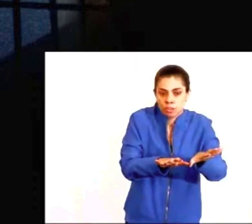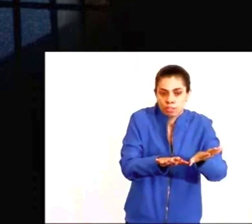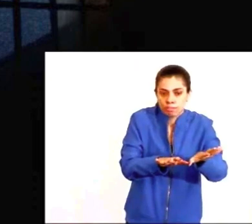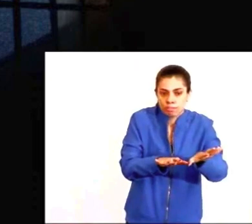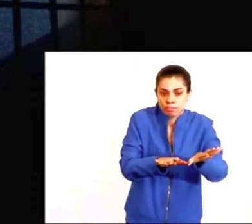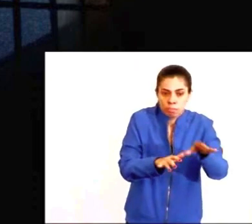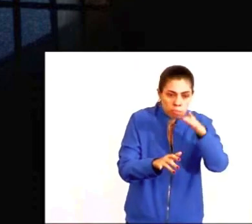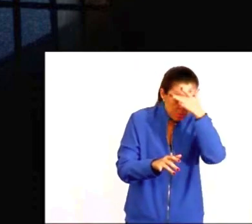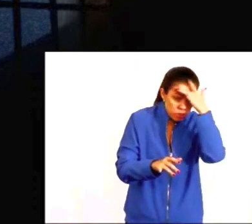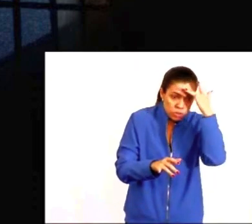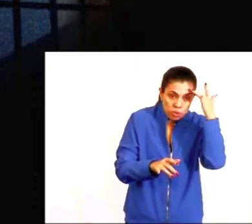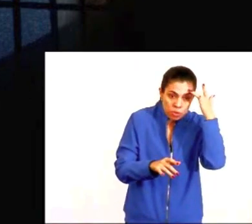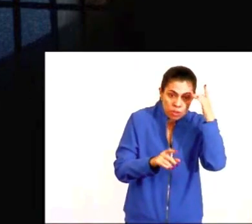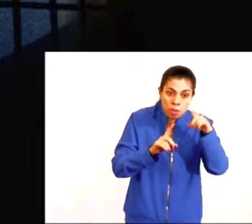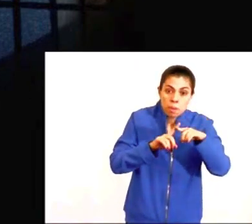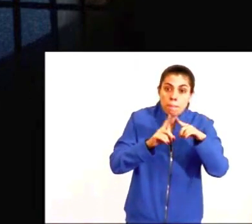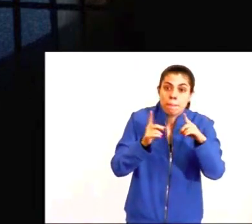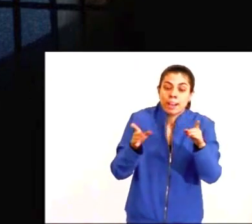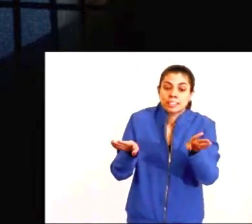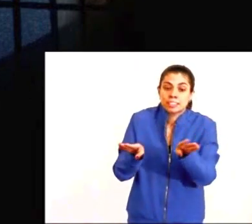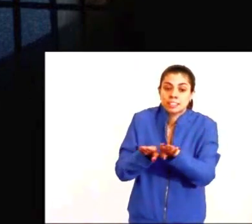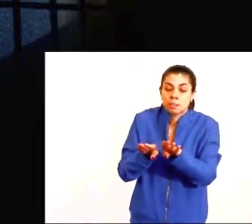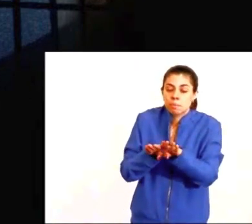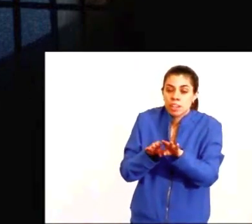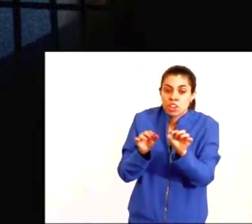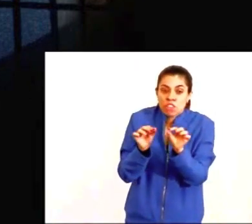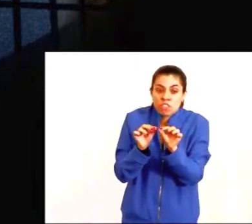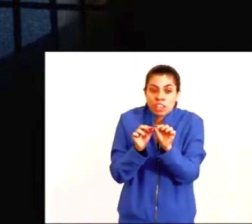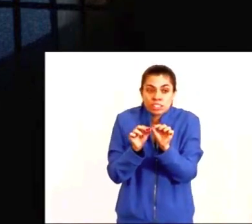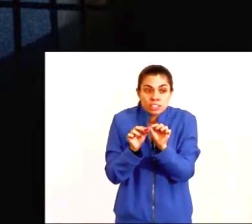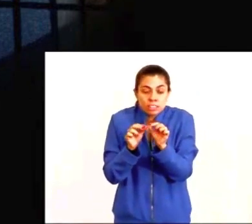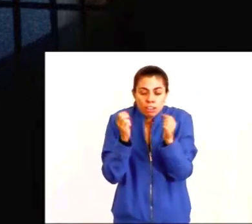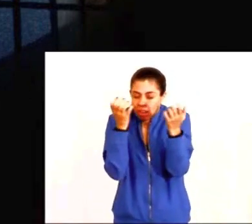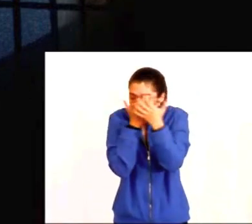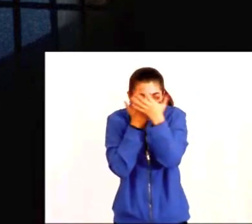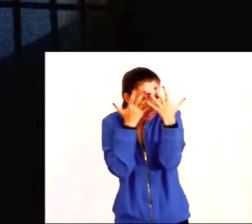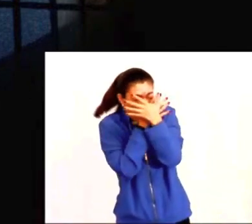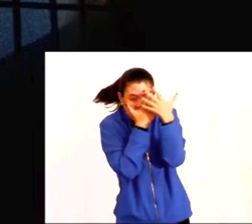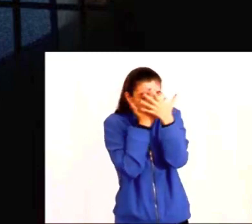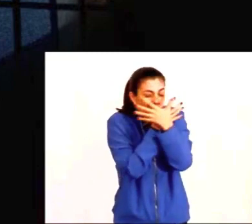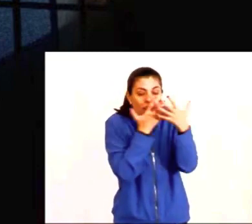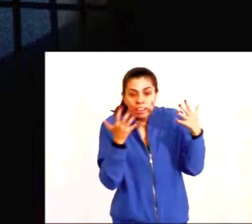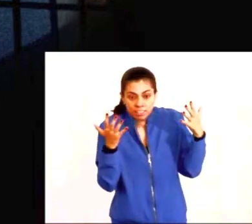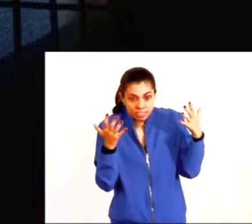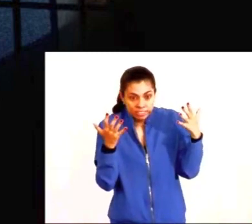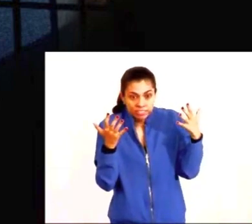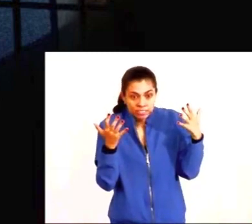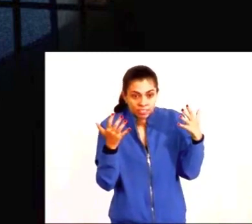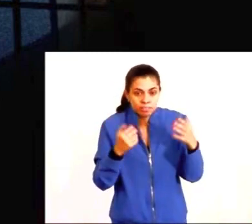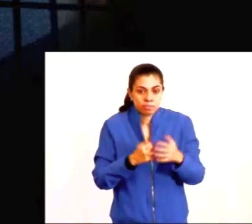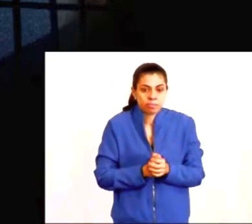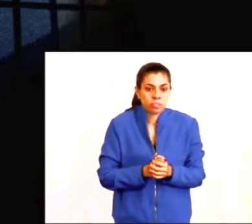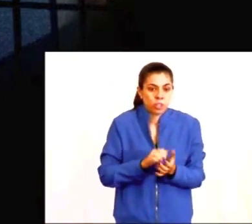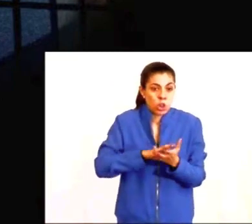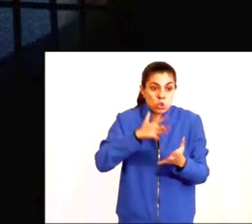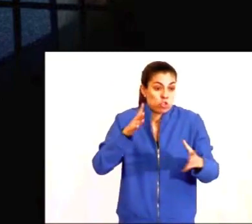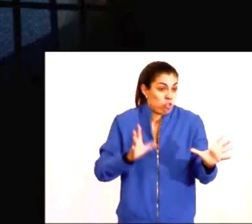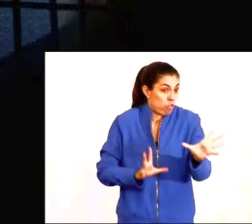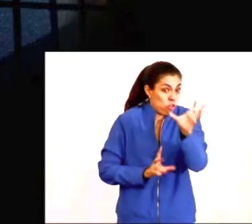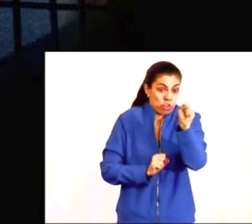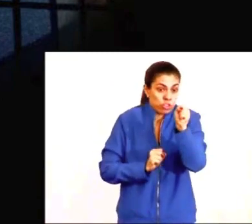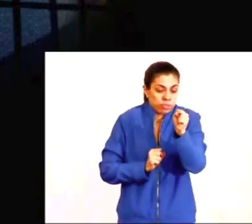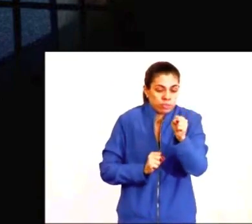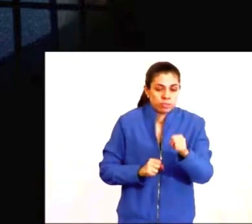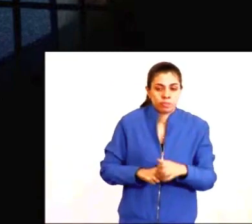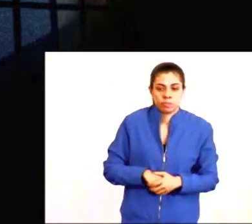que cega. Olha a reação dos guardas aqui. Mas o anjo, dirigindo-se às mulheres,